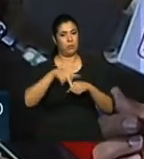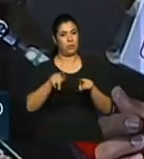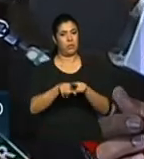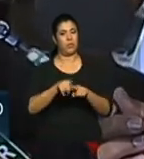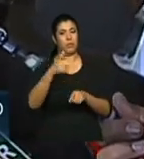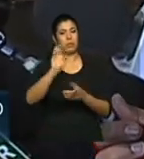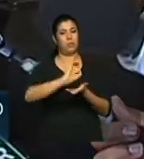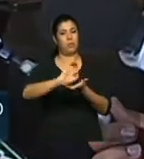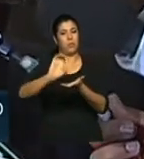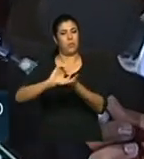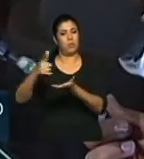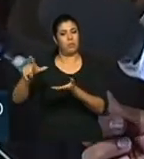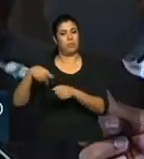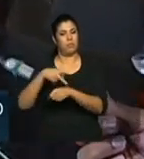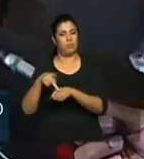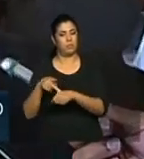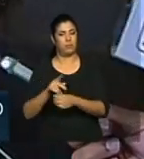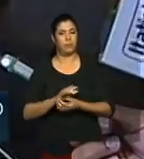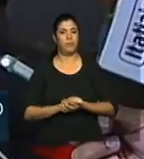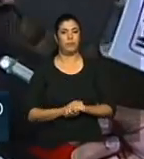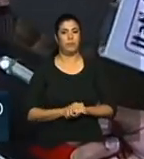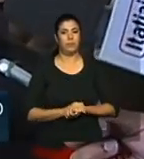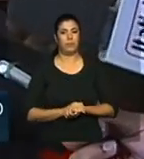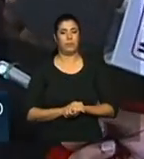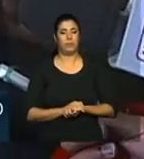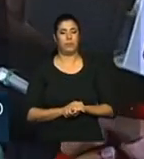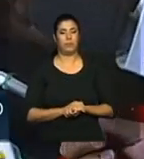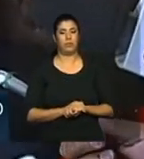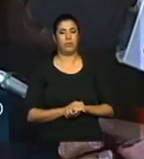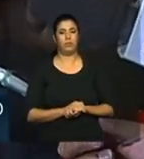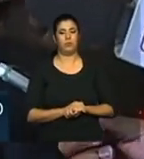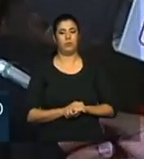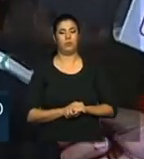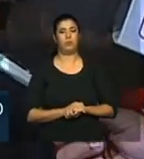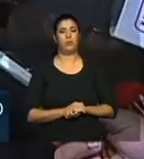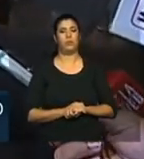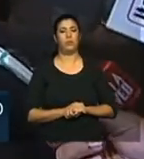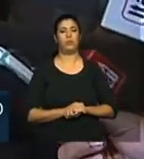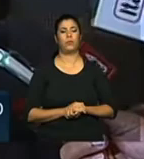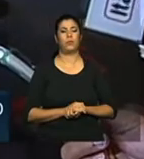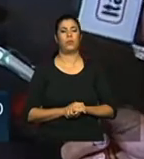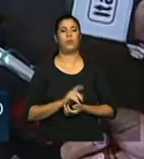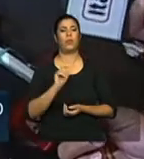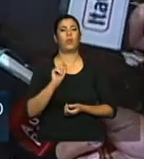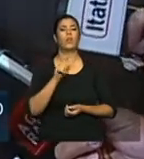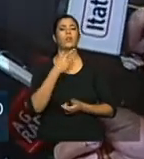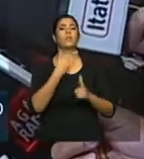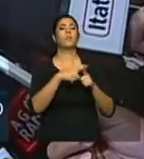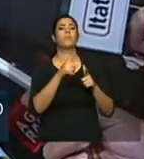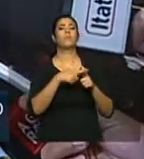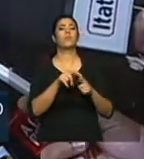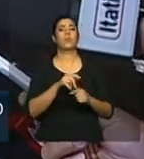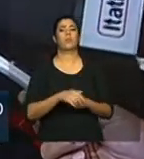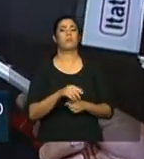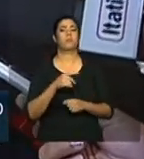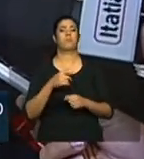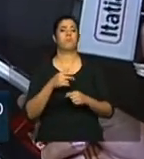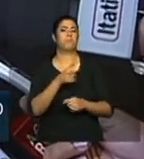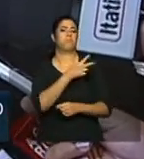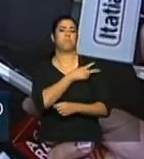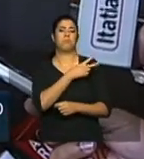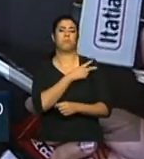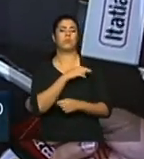Mas a declaração acabou ou não? Essa é a questão. Os latifúndios acabaram? Como diz, essa é uma questão técnica. É uma questão técnica